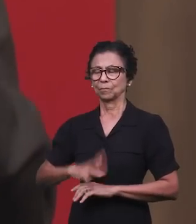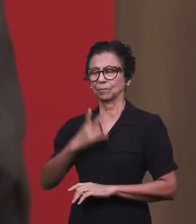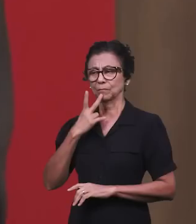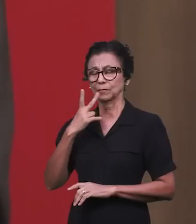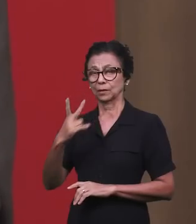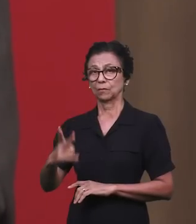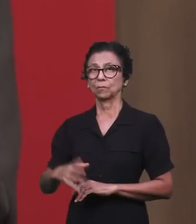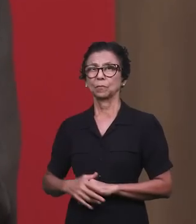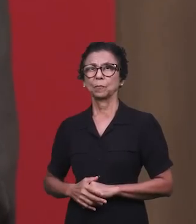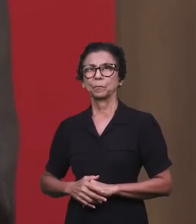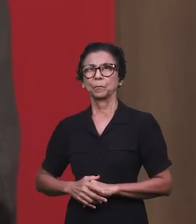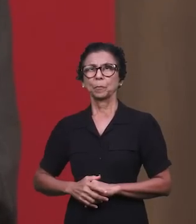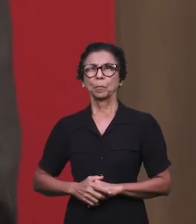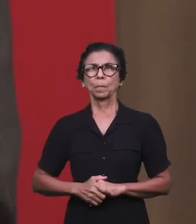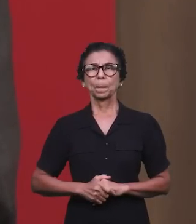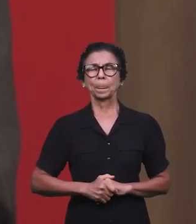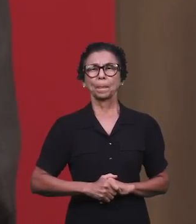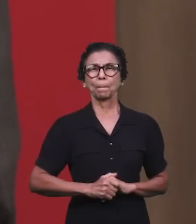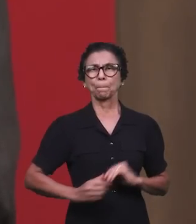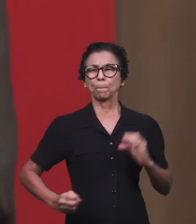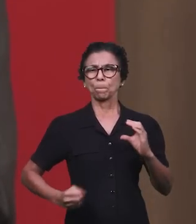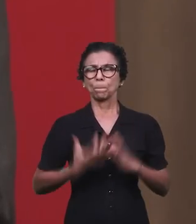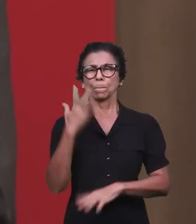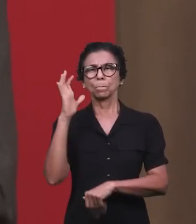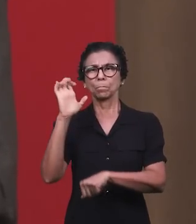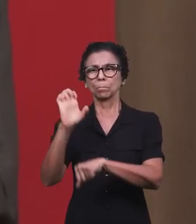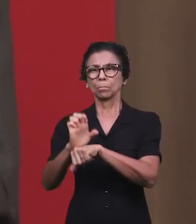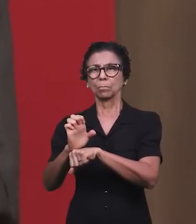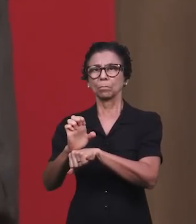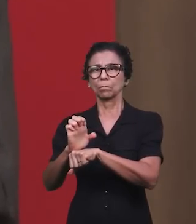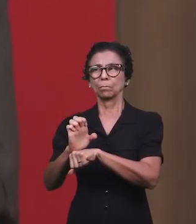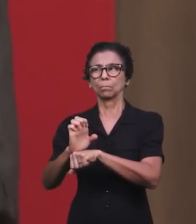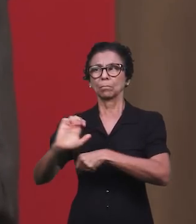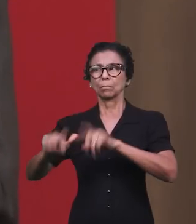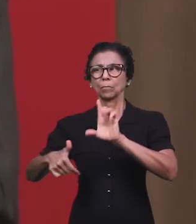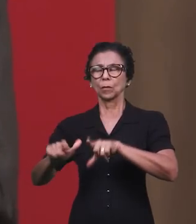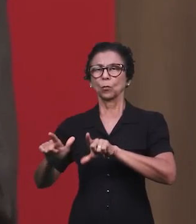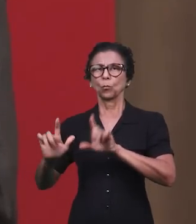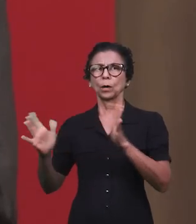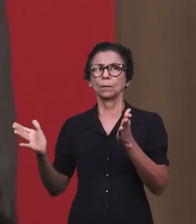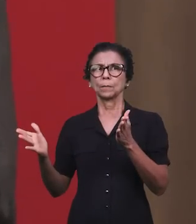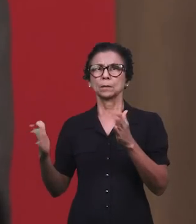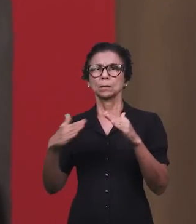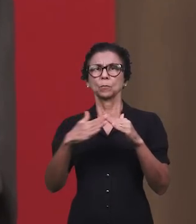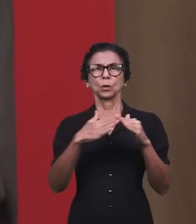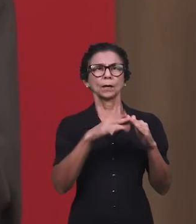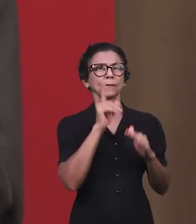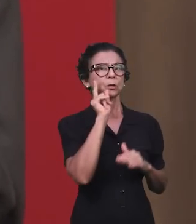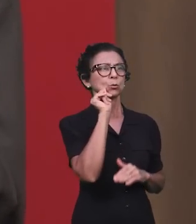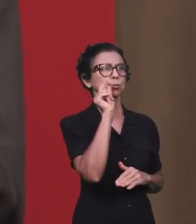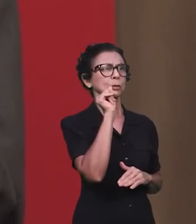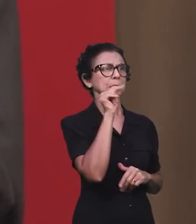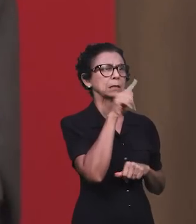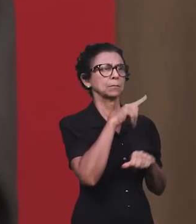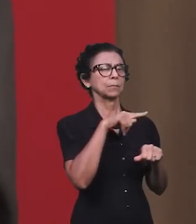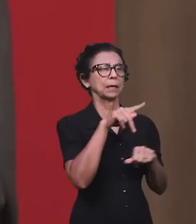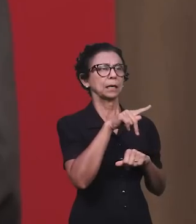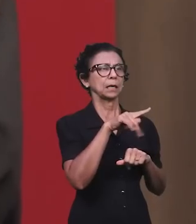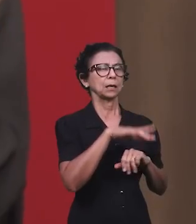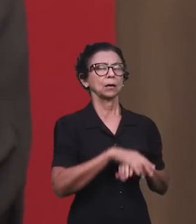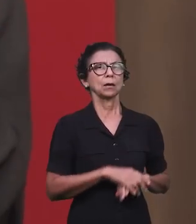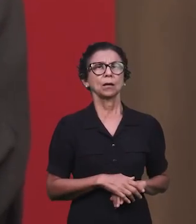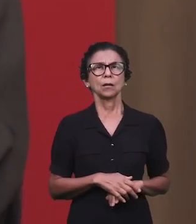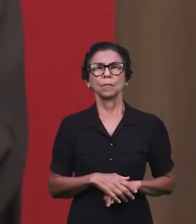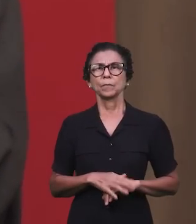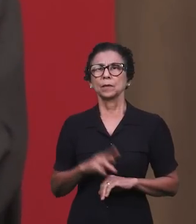encontro sionista, eu crio hoje o Estado de Israel. Mas ele estava na Suíça, ele não estava em Israel. E parou um pouco e disse assim, daqui a